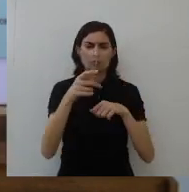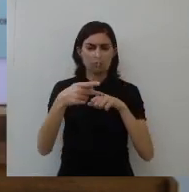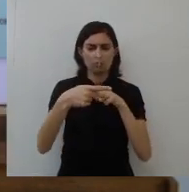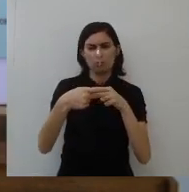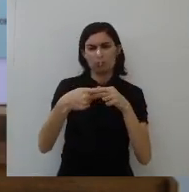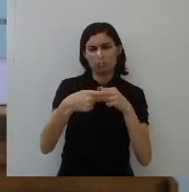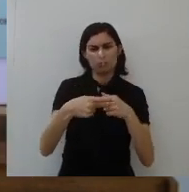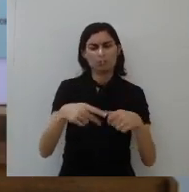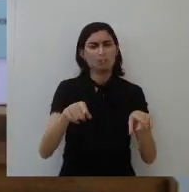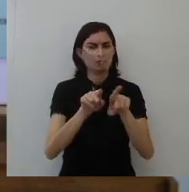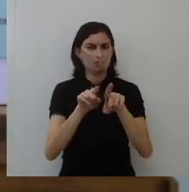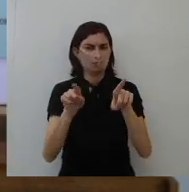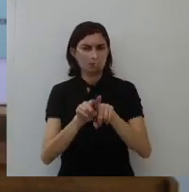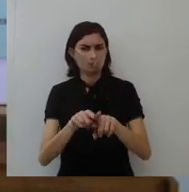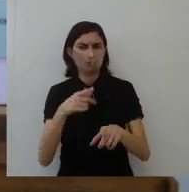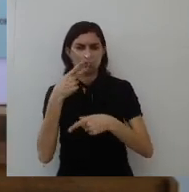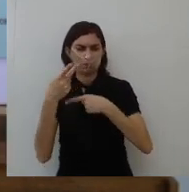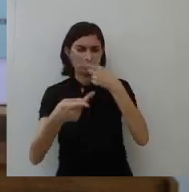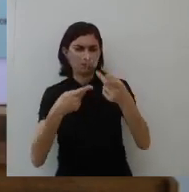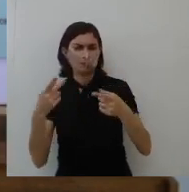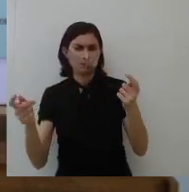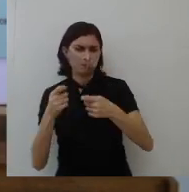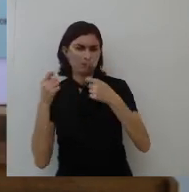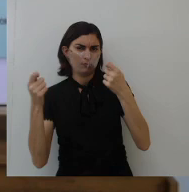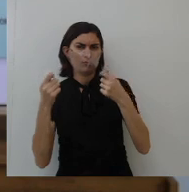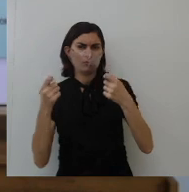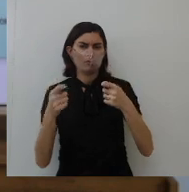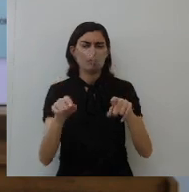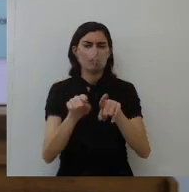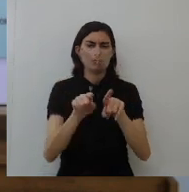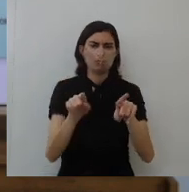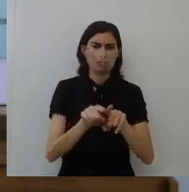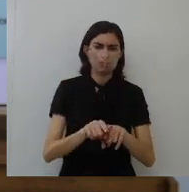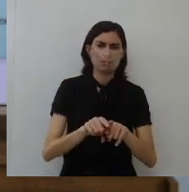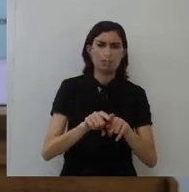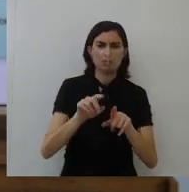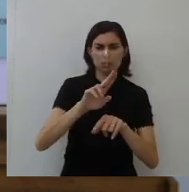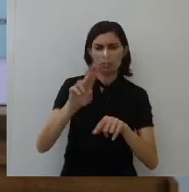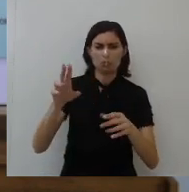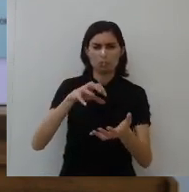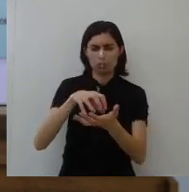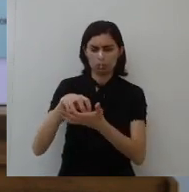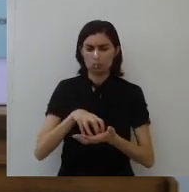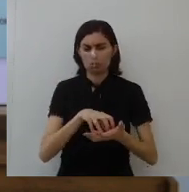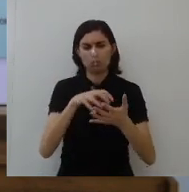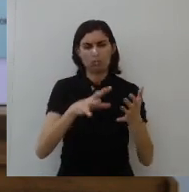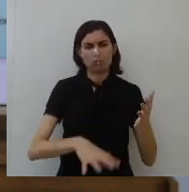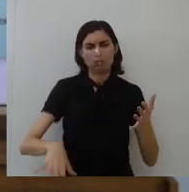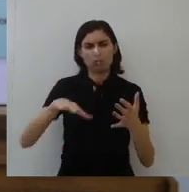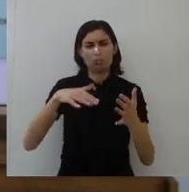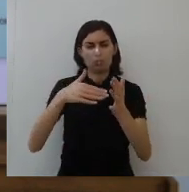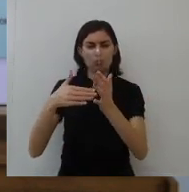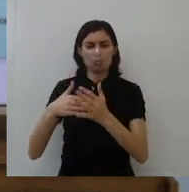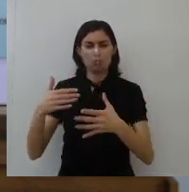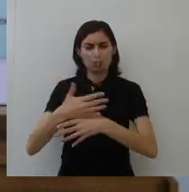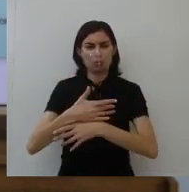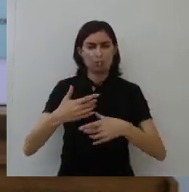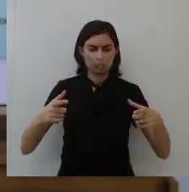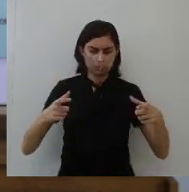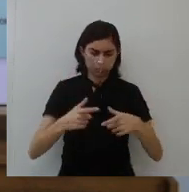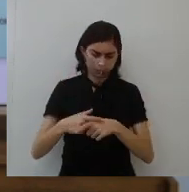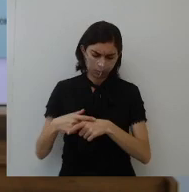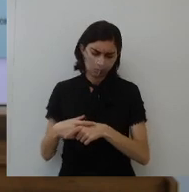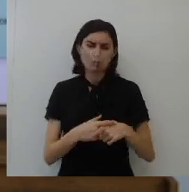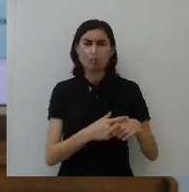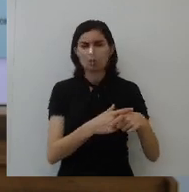Petrolina também, né? Então você fala de Caruaru, a gente está falando aí dos chamados centros regionais. E por último, as cidades de menor porte ou